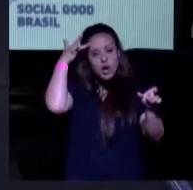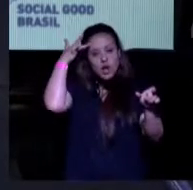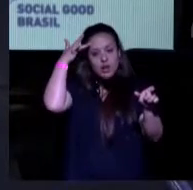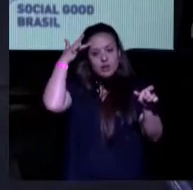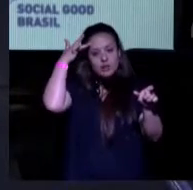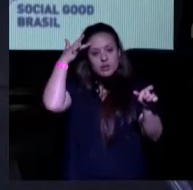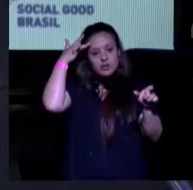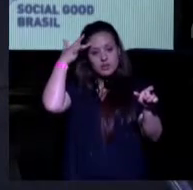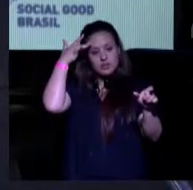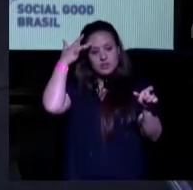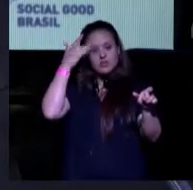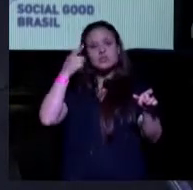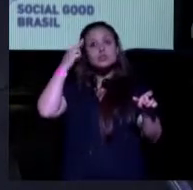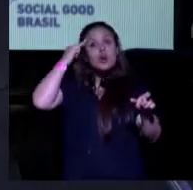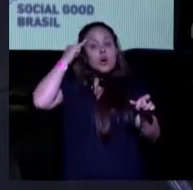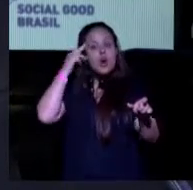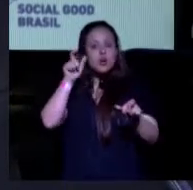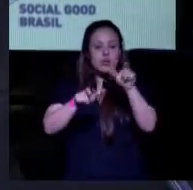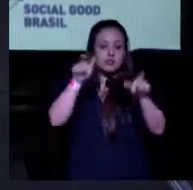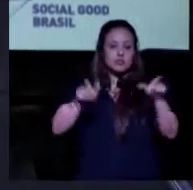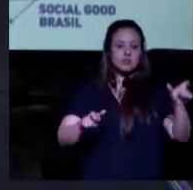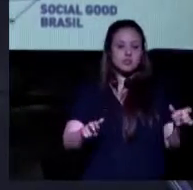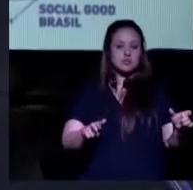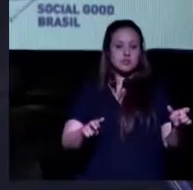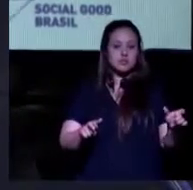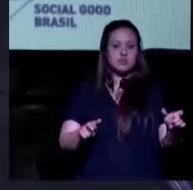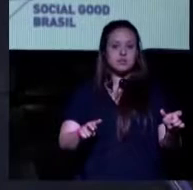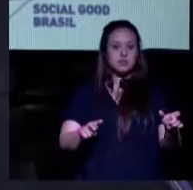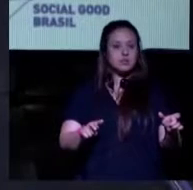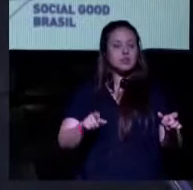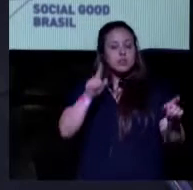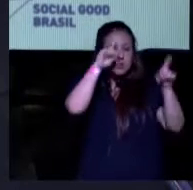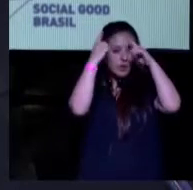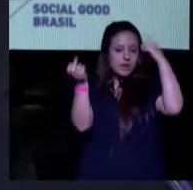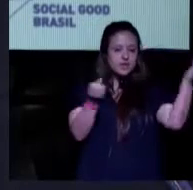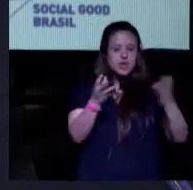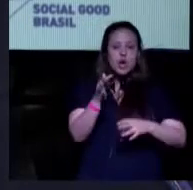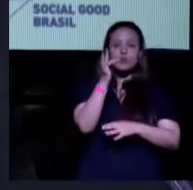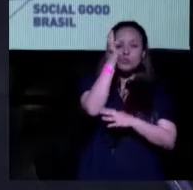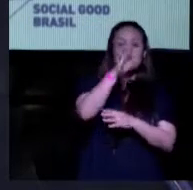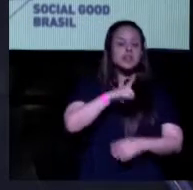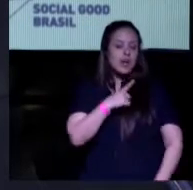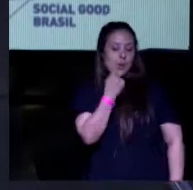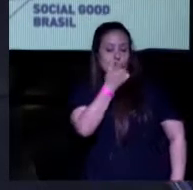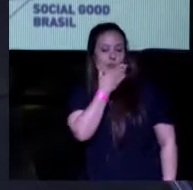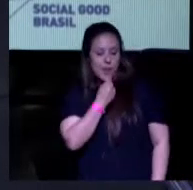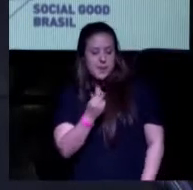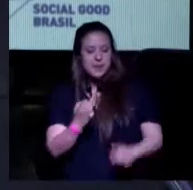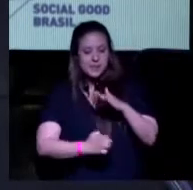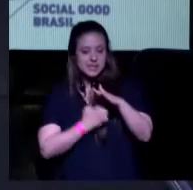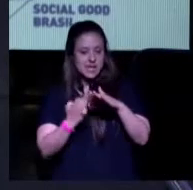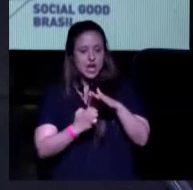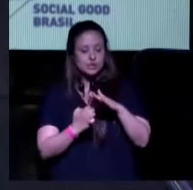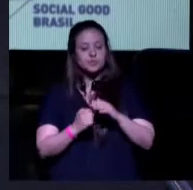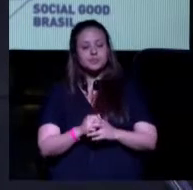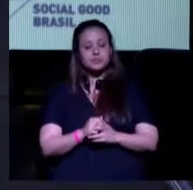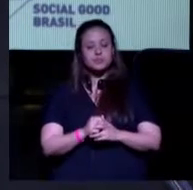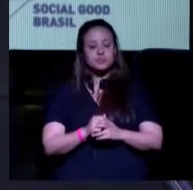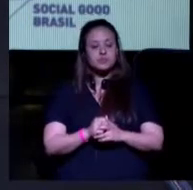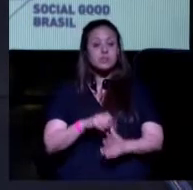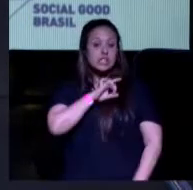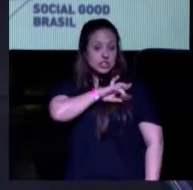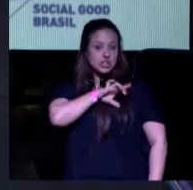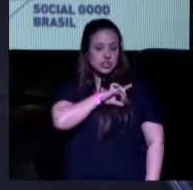olhar o futuro futurismo vai acontecer se isso acontecer aquilo tem um empresário chileno chamma é tomás que nem eu aqui é do